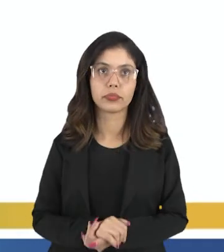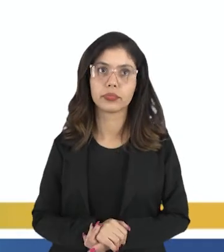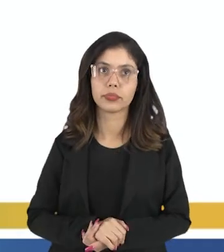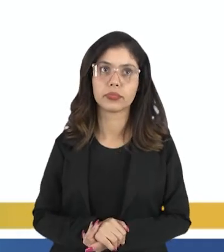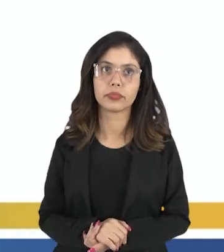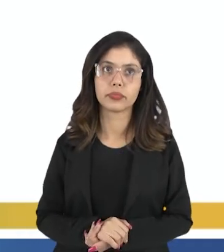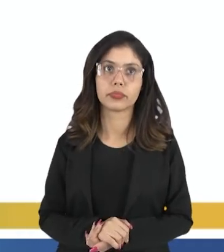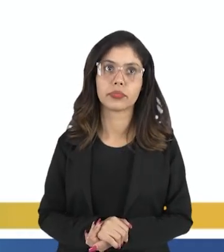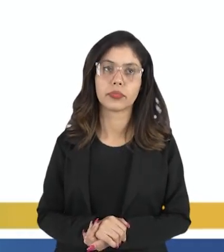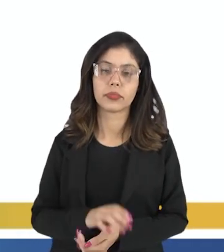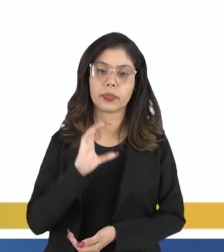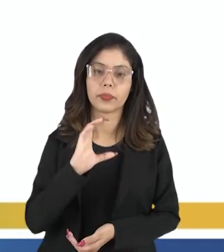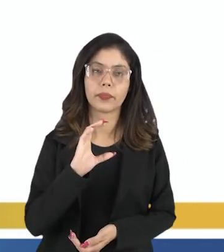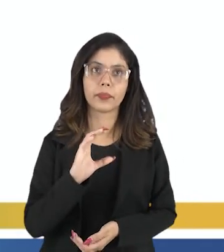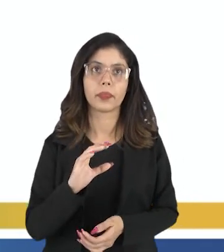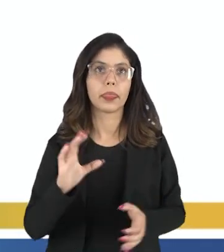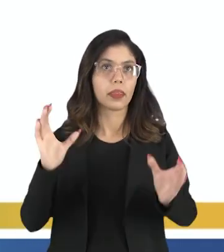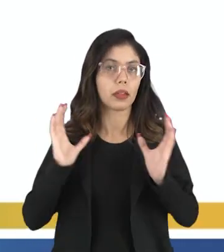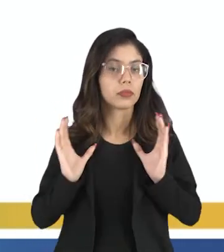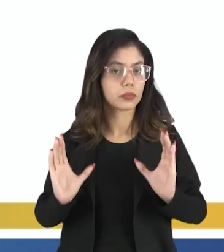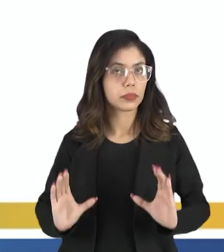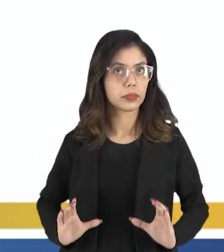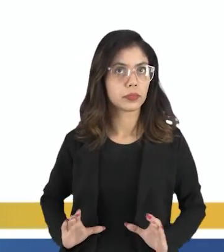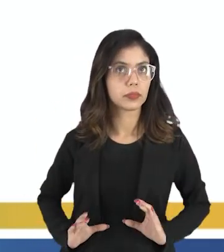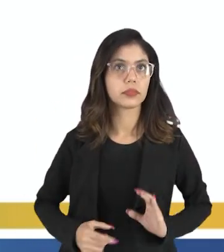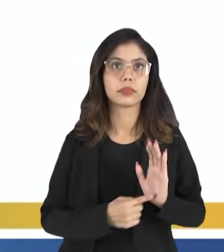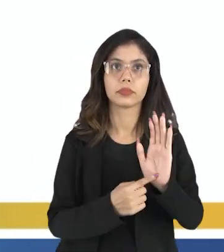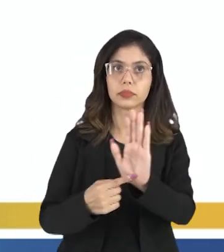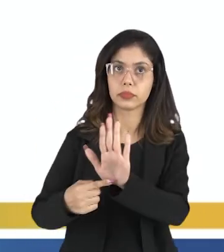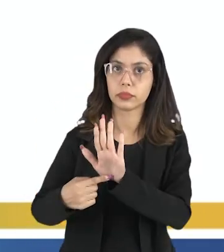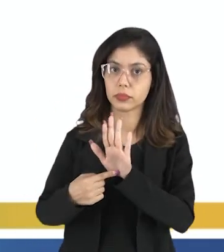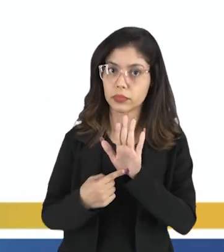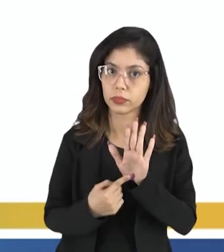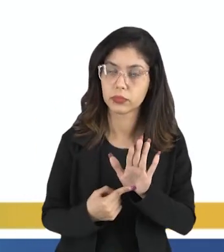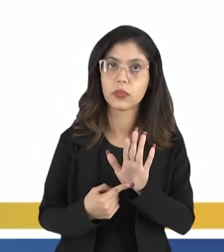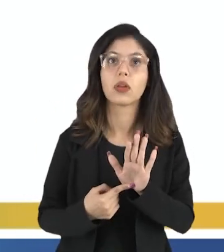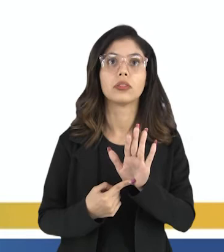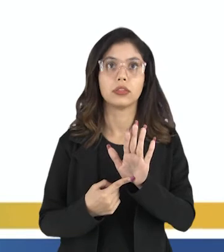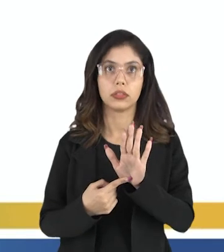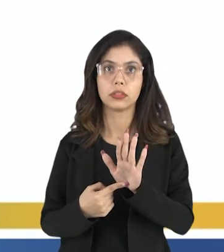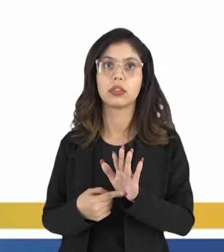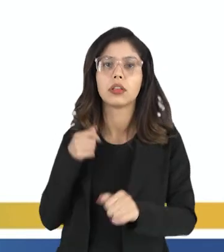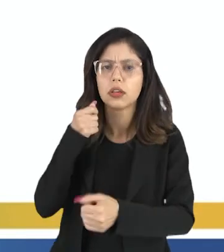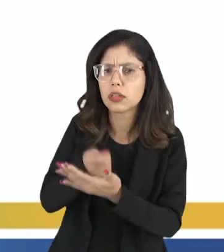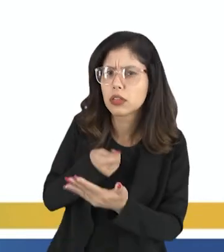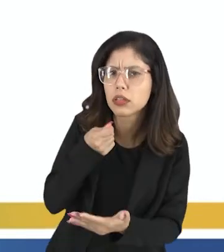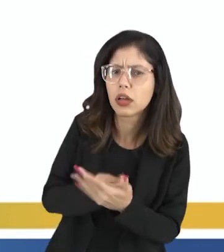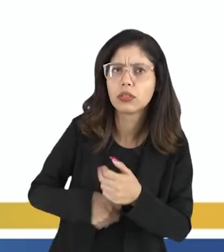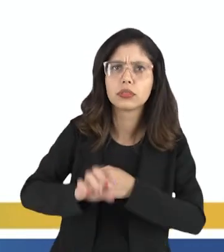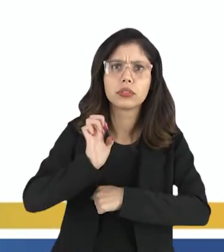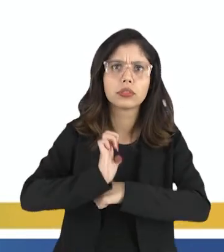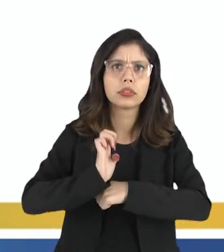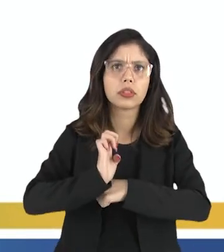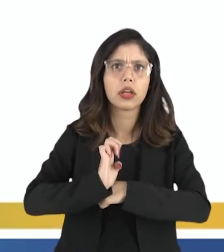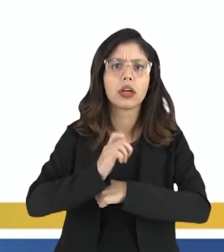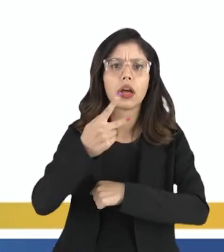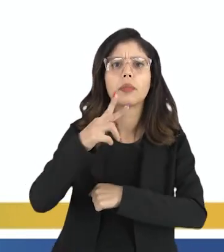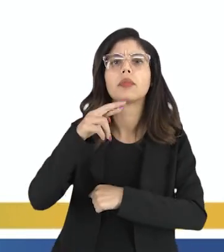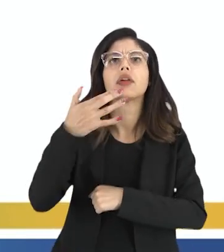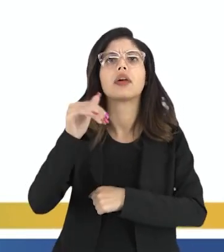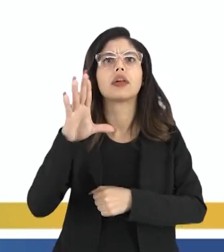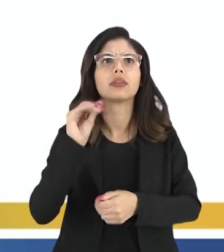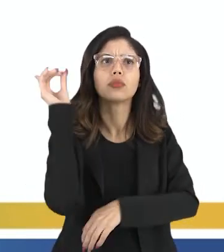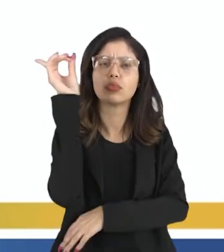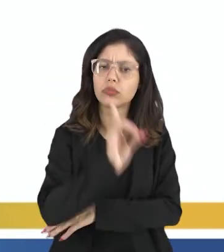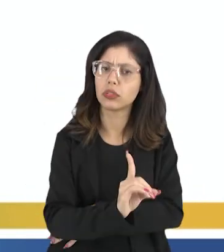direitos. Alternativa C. A cidadania pressupõe exigir do Estado a proteção